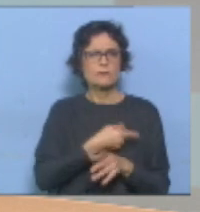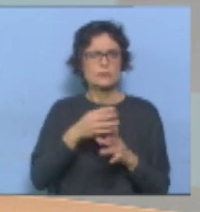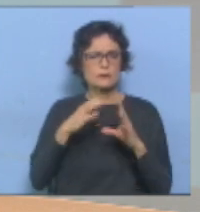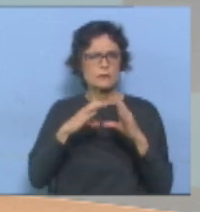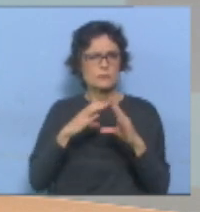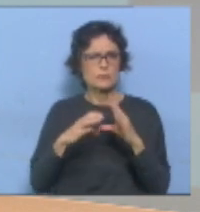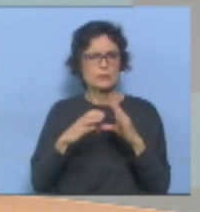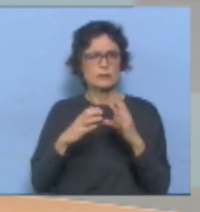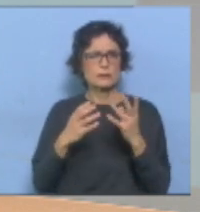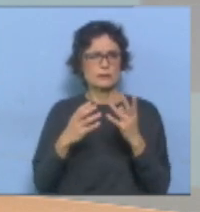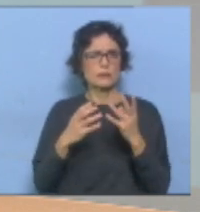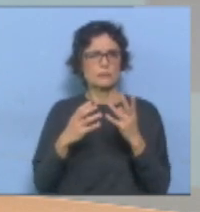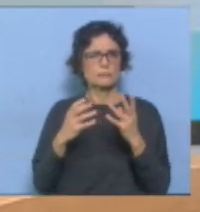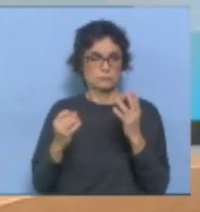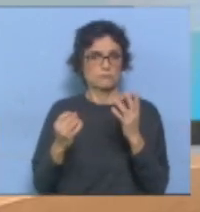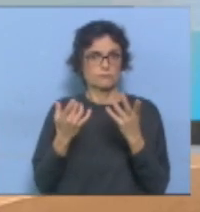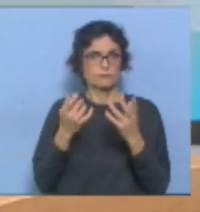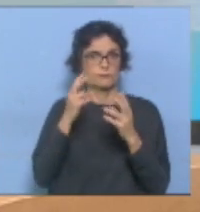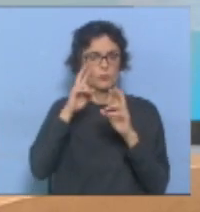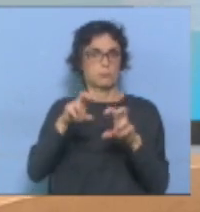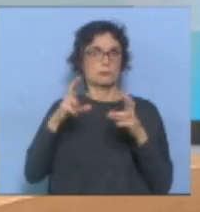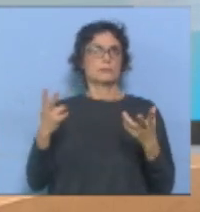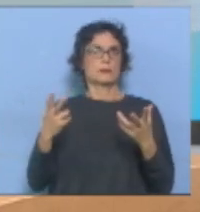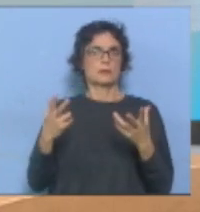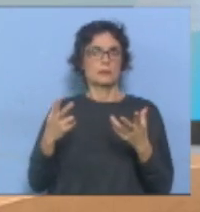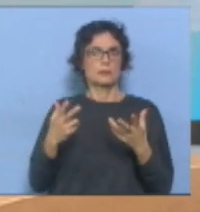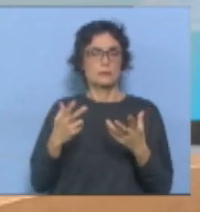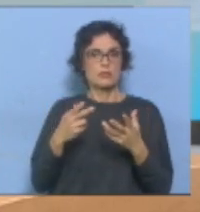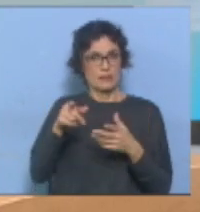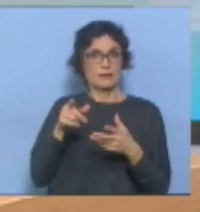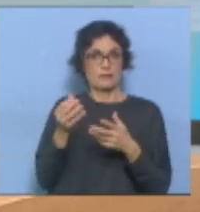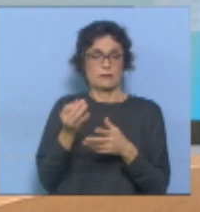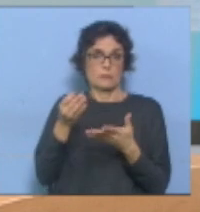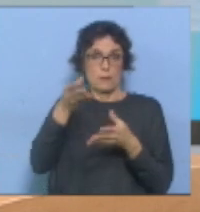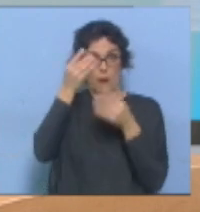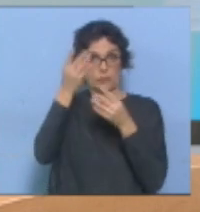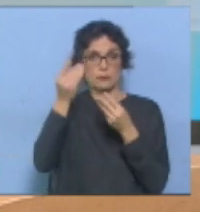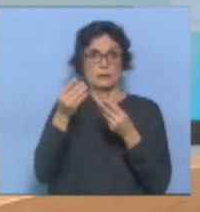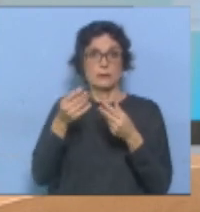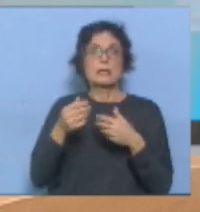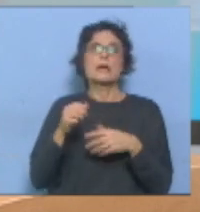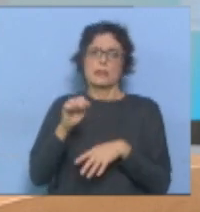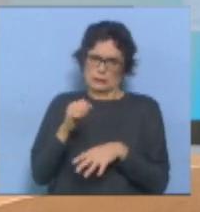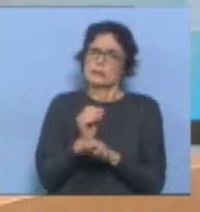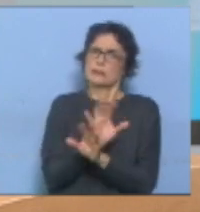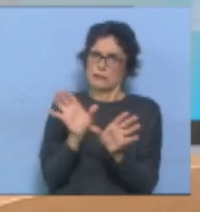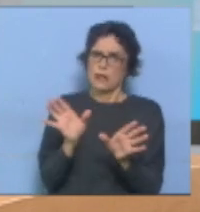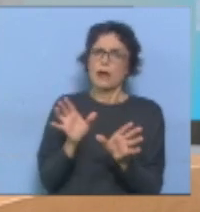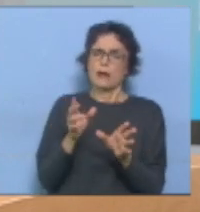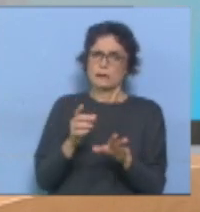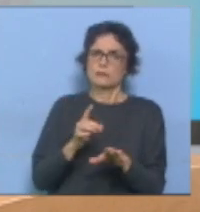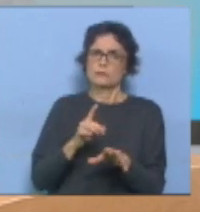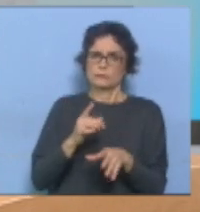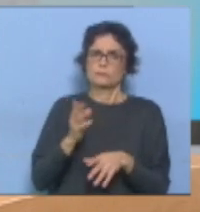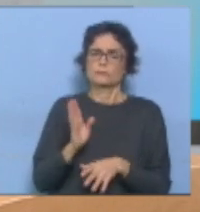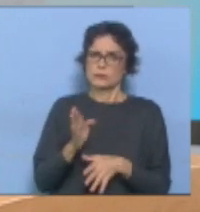comunicador do Bernardo? Tem sido um crescendo, não é? Porque ele... Há uma aprendizagem a fazer? Há uma grande aprendizagem a fazer. É preciso muito tempo,